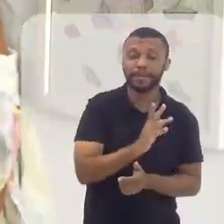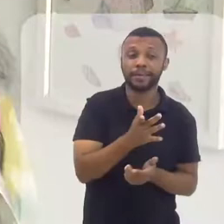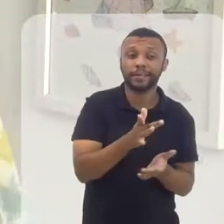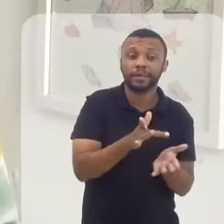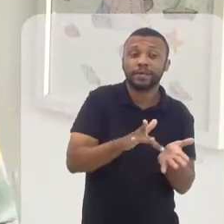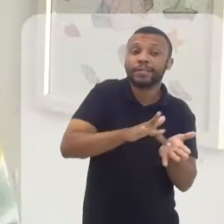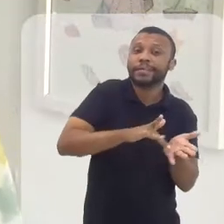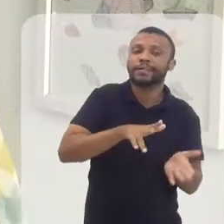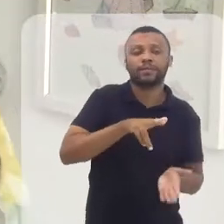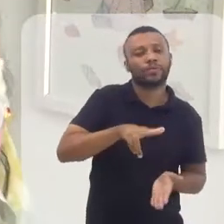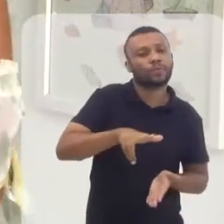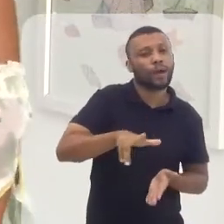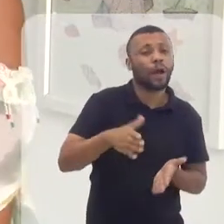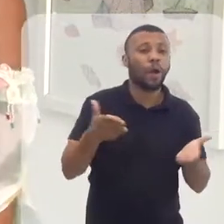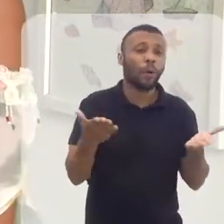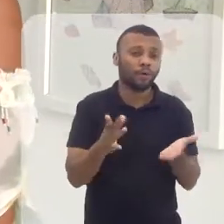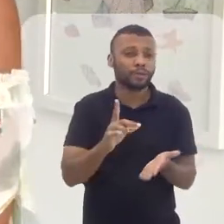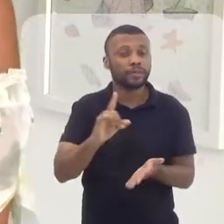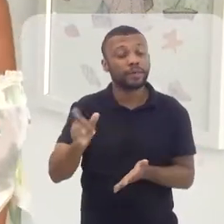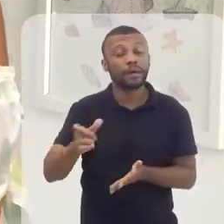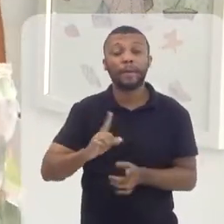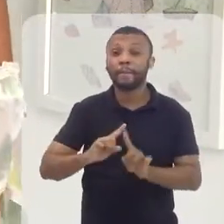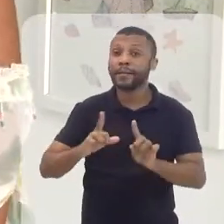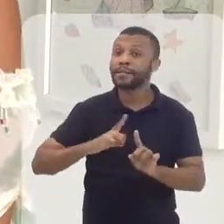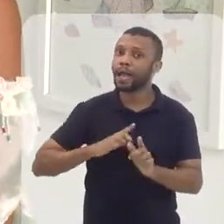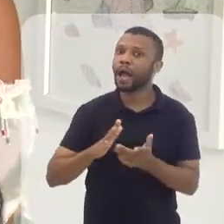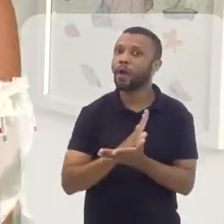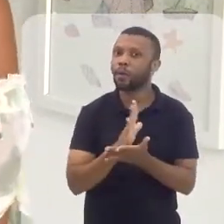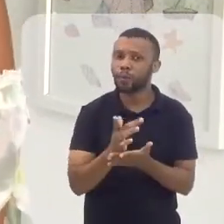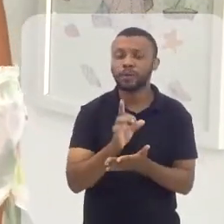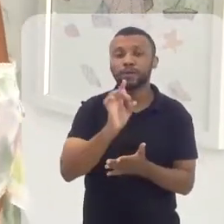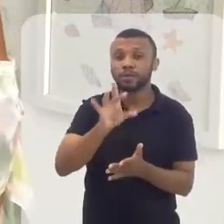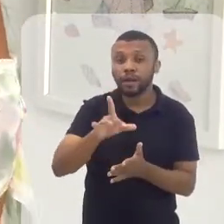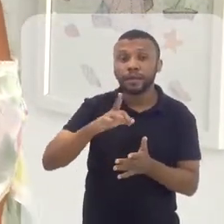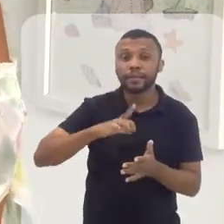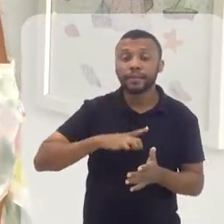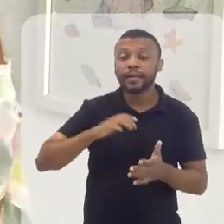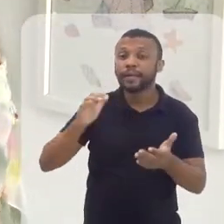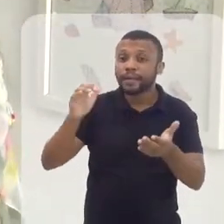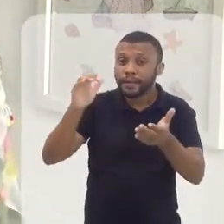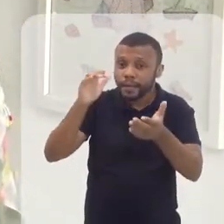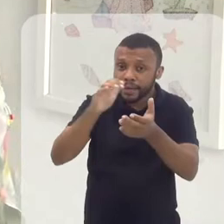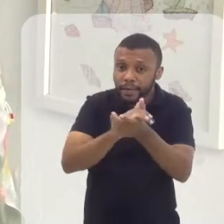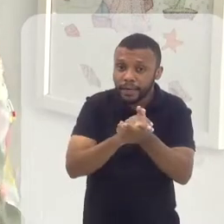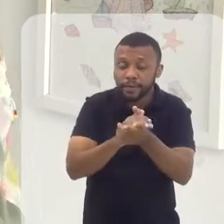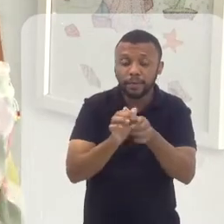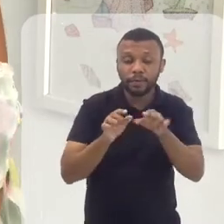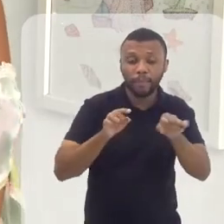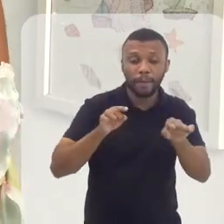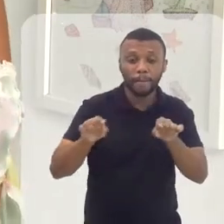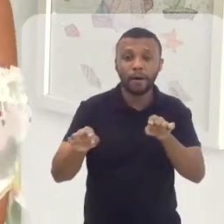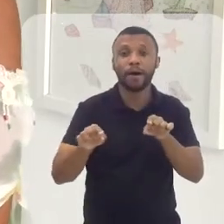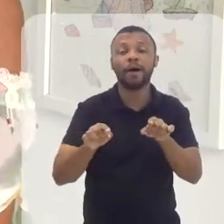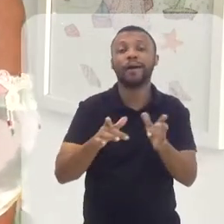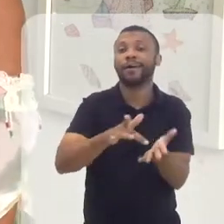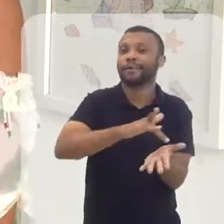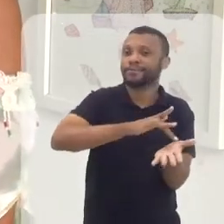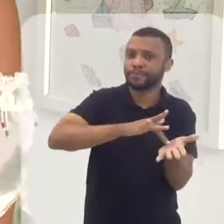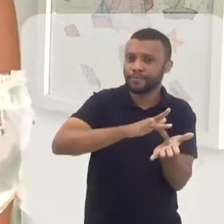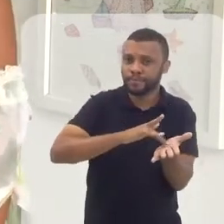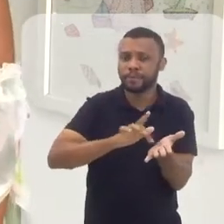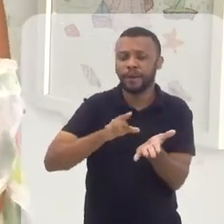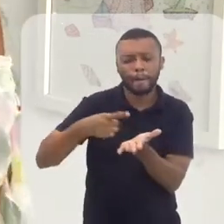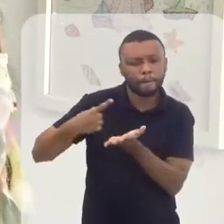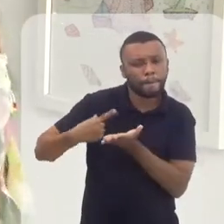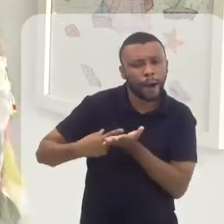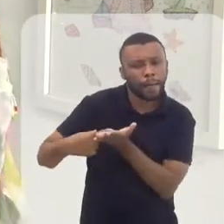cigano brasileiro. Né? Então, hoje em dia tem assim. Agora, tem alguns que ainda fazem casamentos entre famílias, acerta